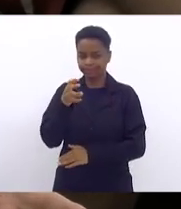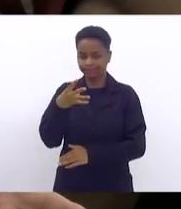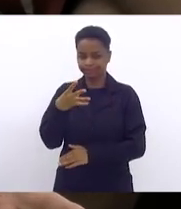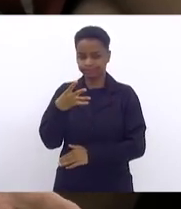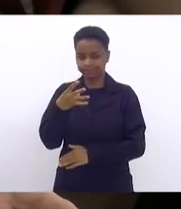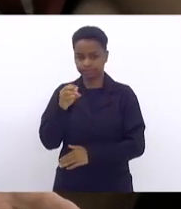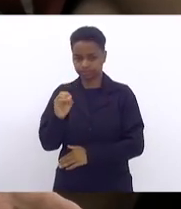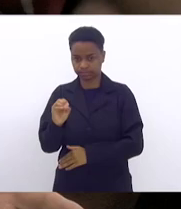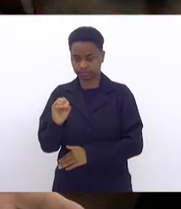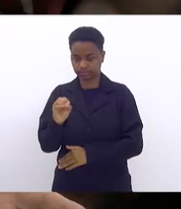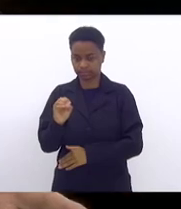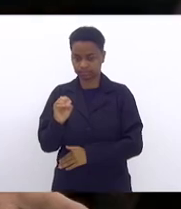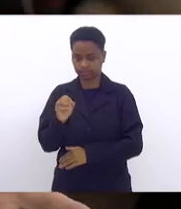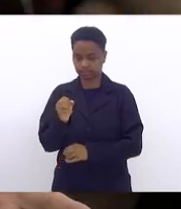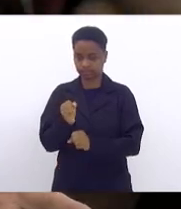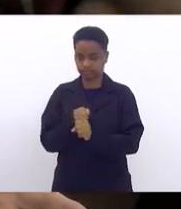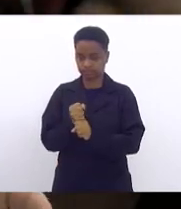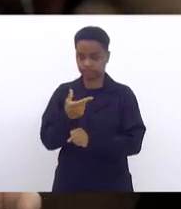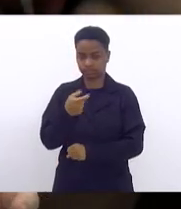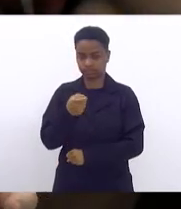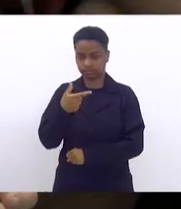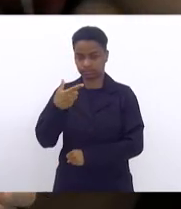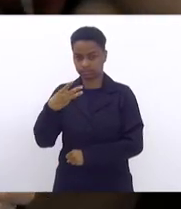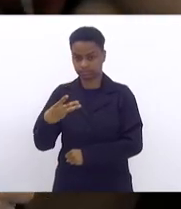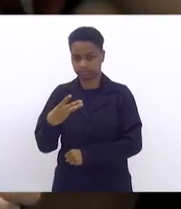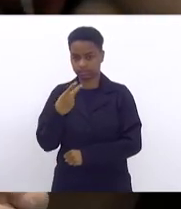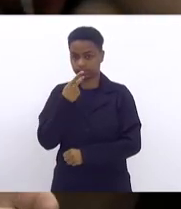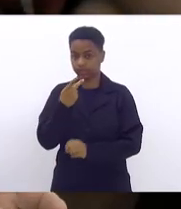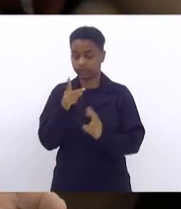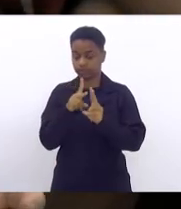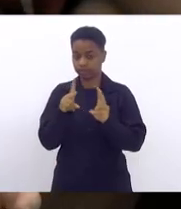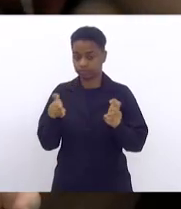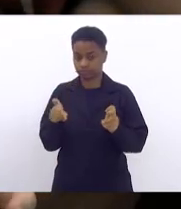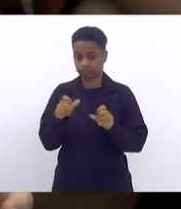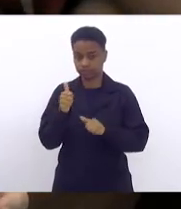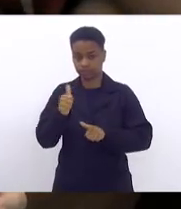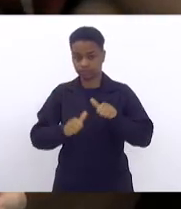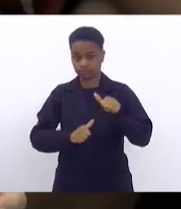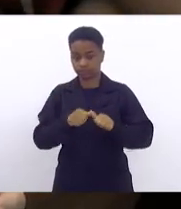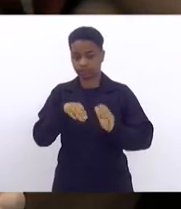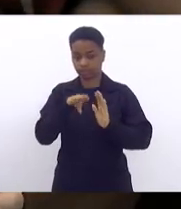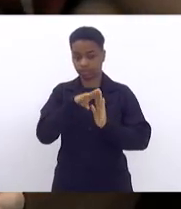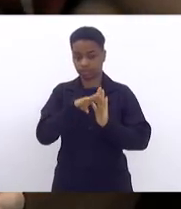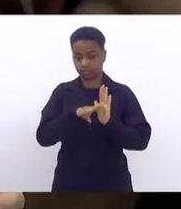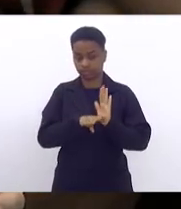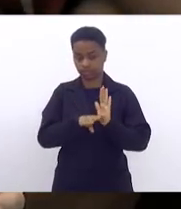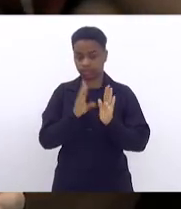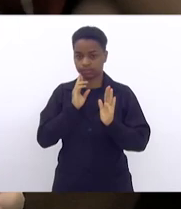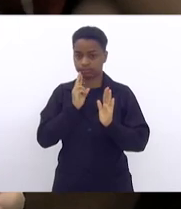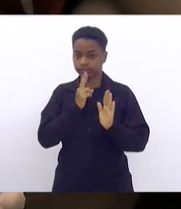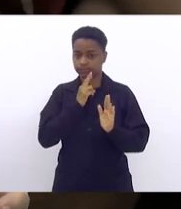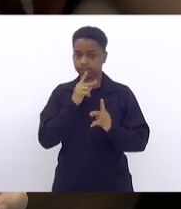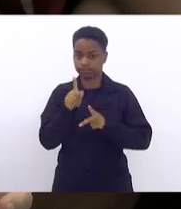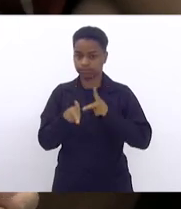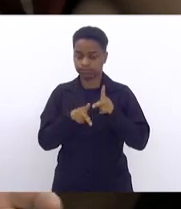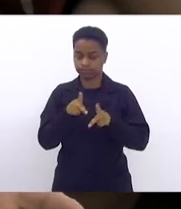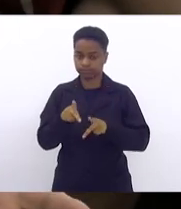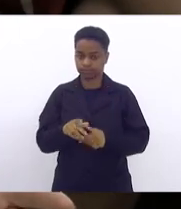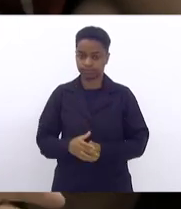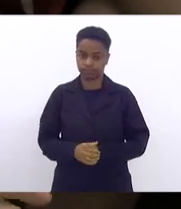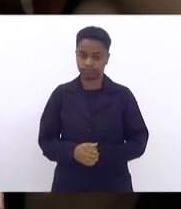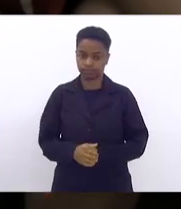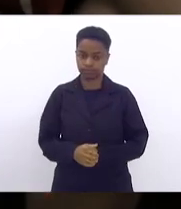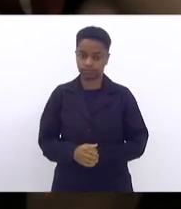48.540 de 2023, que dispõe sobre a revisão do programa de restaurante cidadão.